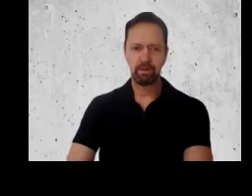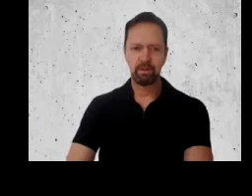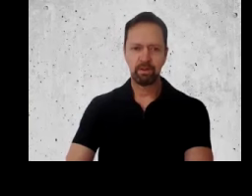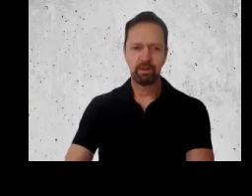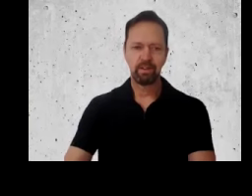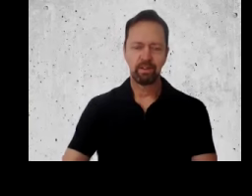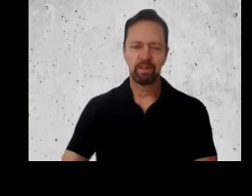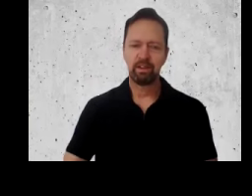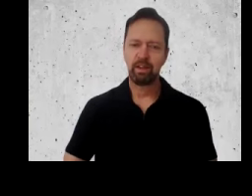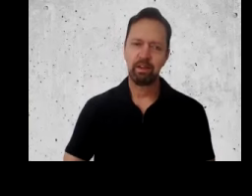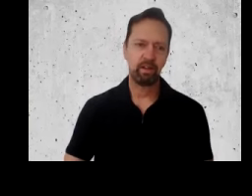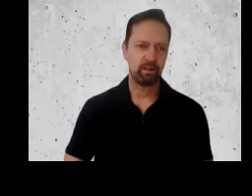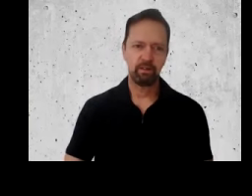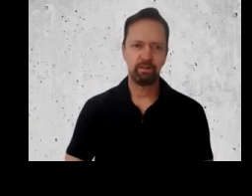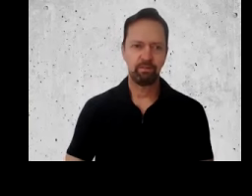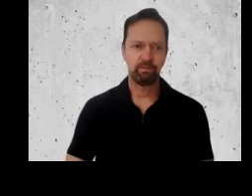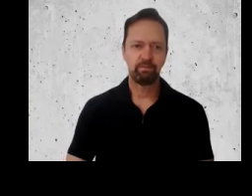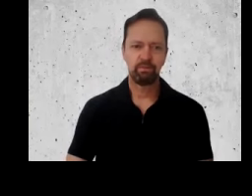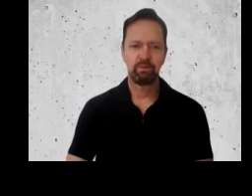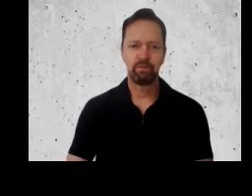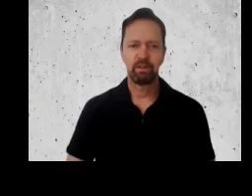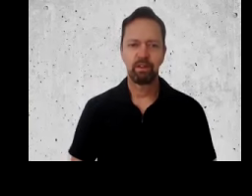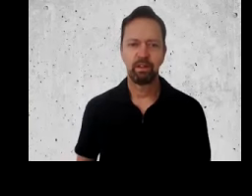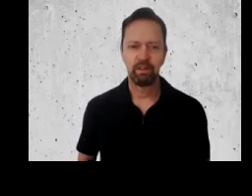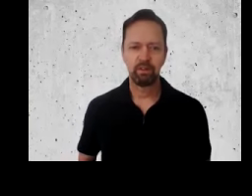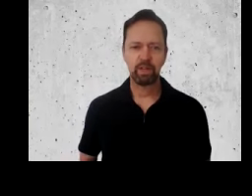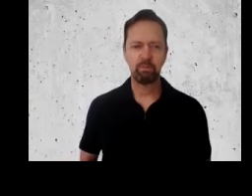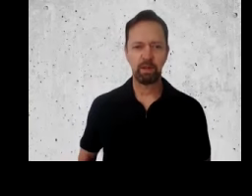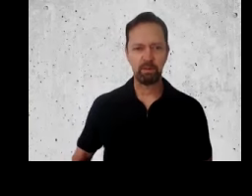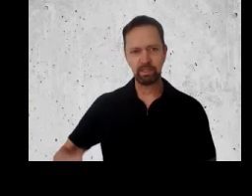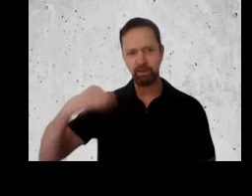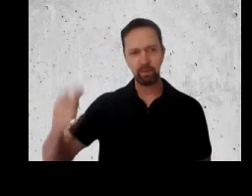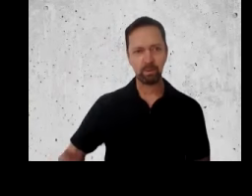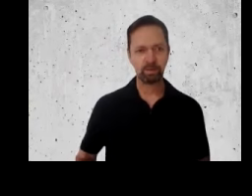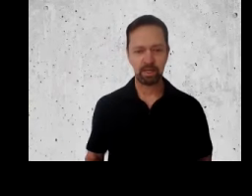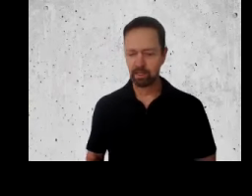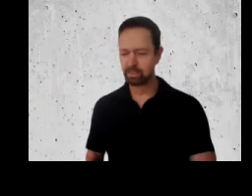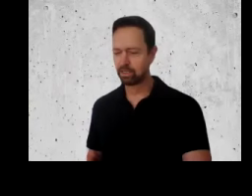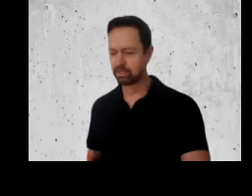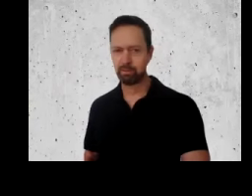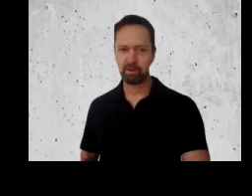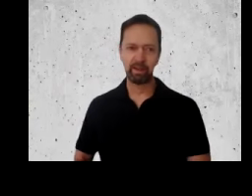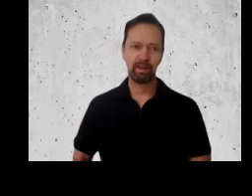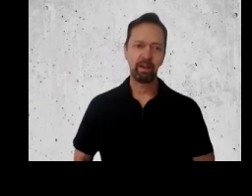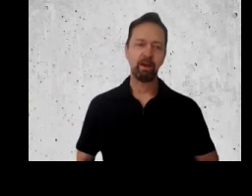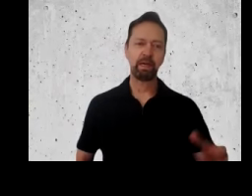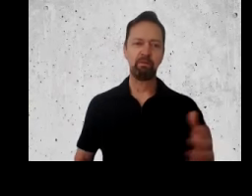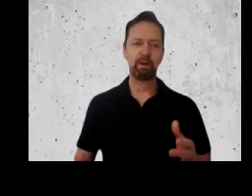Zoom crashou, travou total, enfim, ouvi você me chamando, estava aqui. Não tem problema, aí você fica para a próxima vez, aí você já